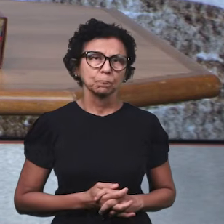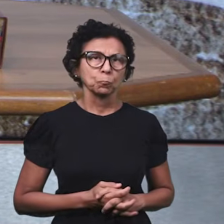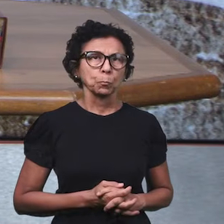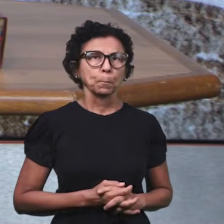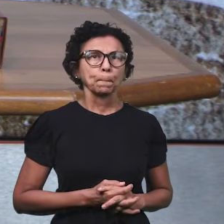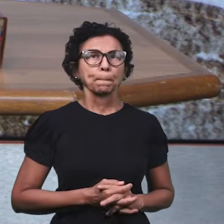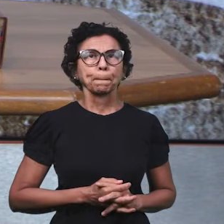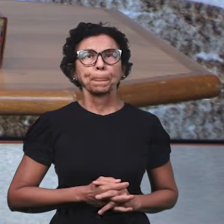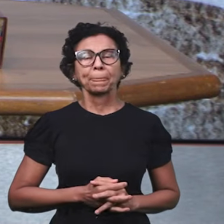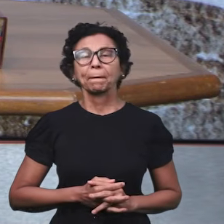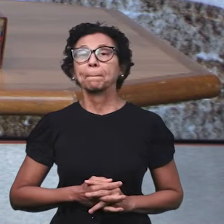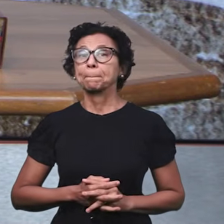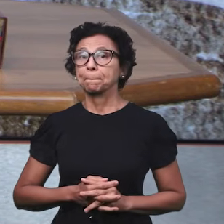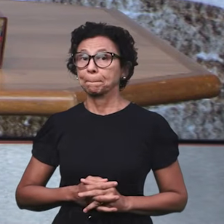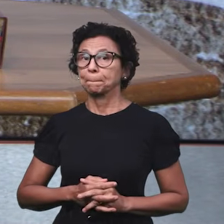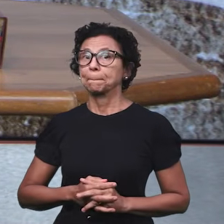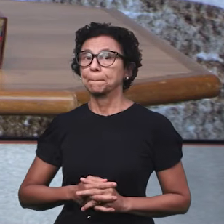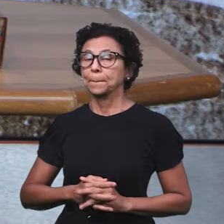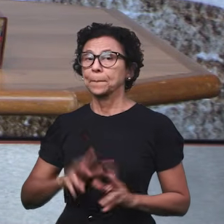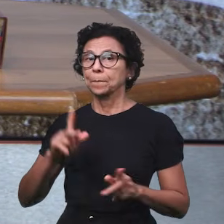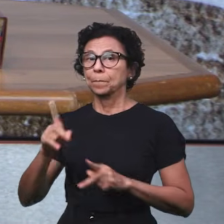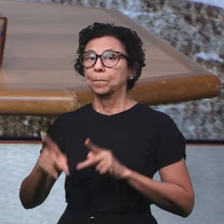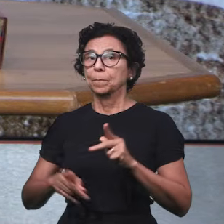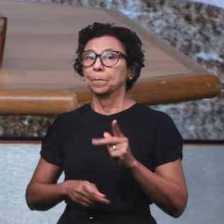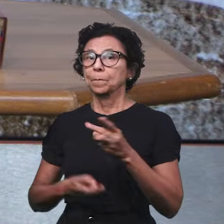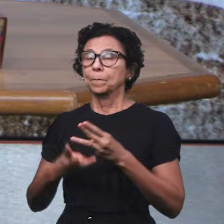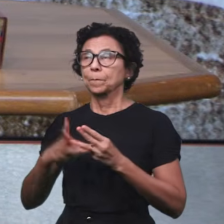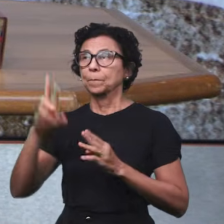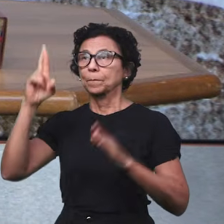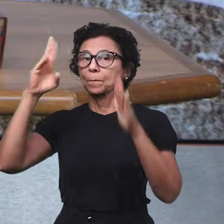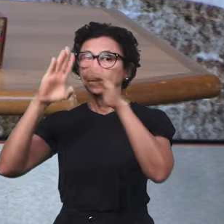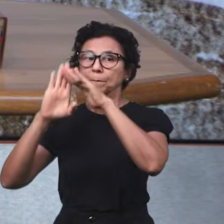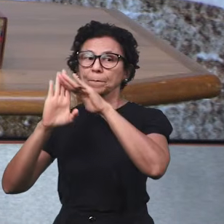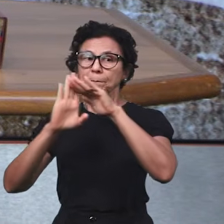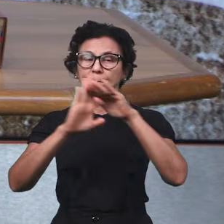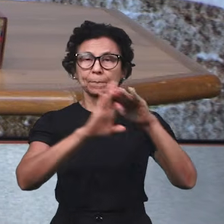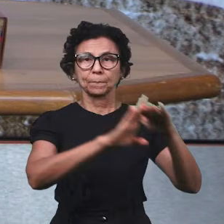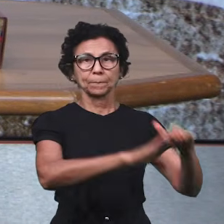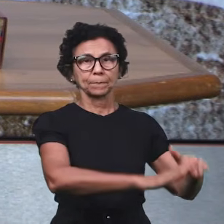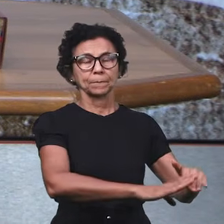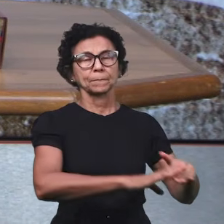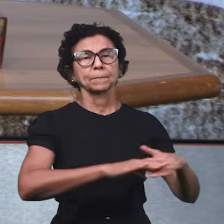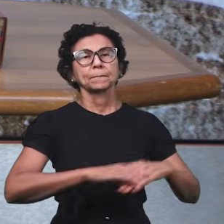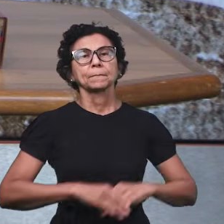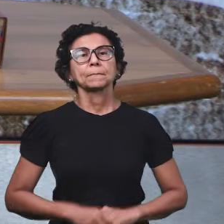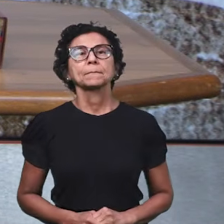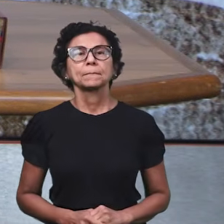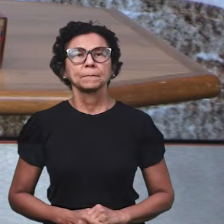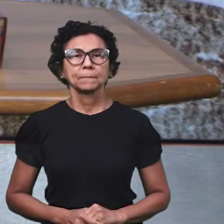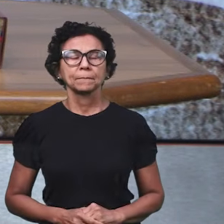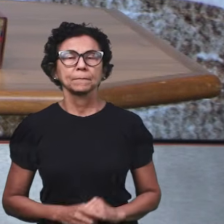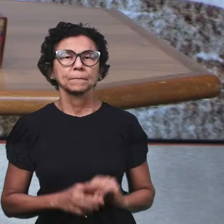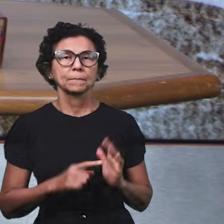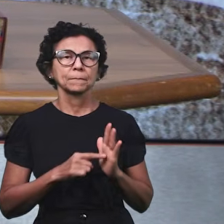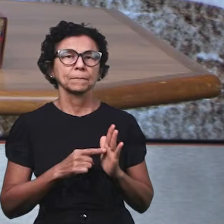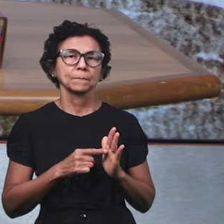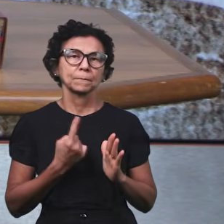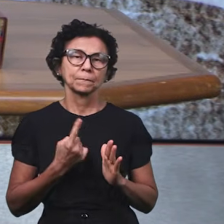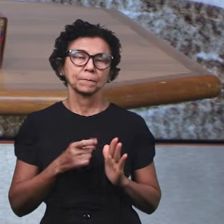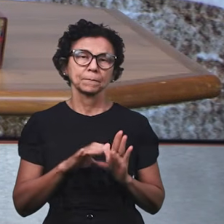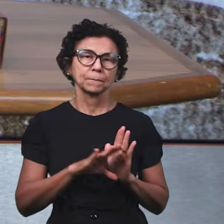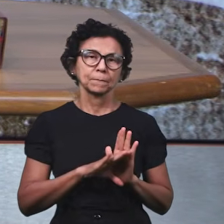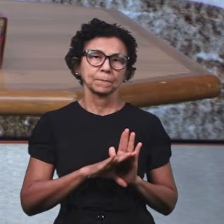obrou um grande livramento ao povo judeu. Então nós vamos ler agora o último capítulo do livro